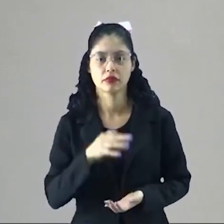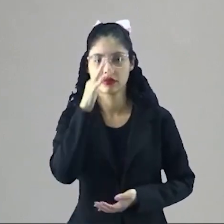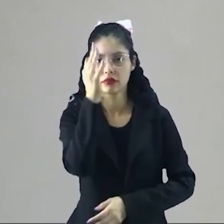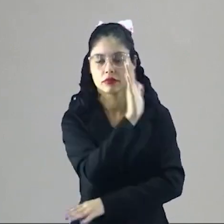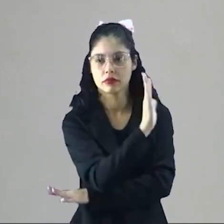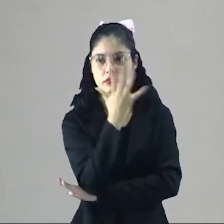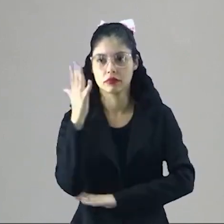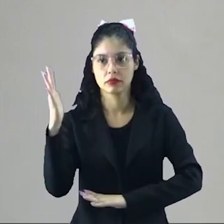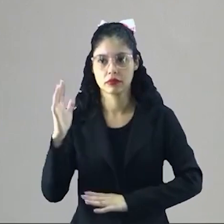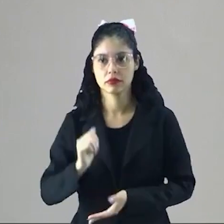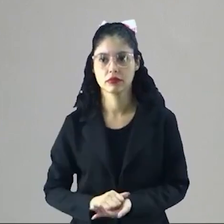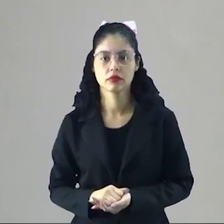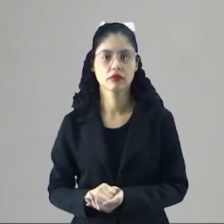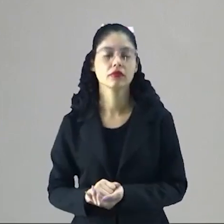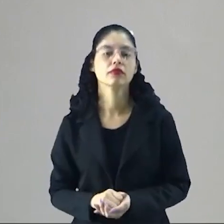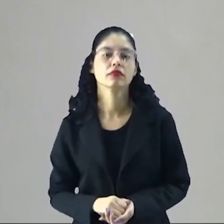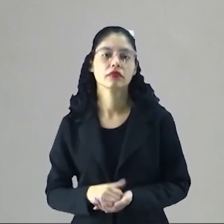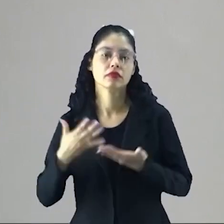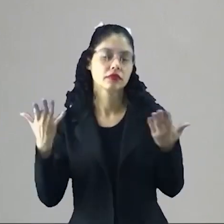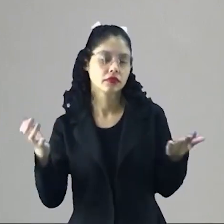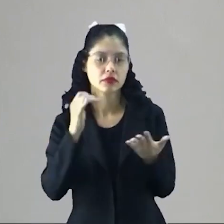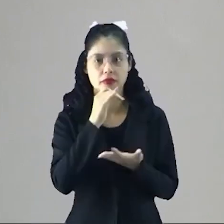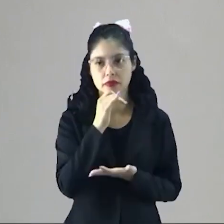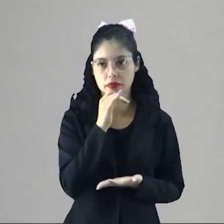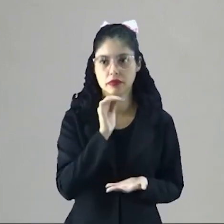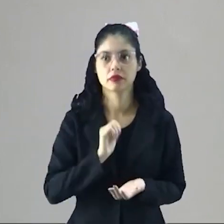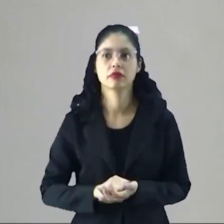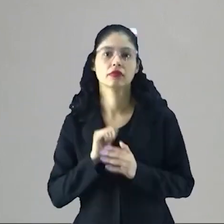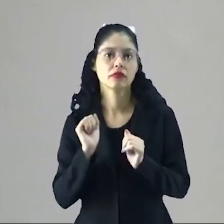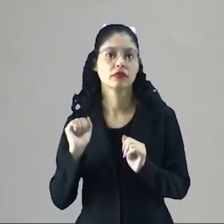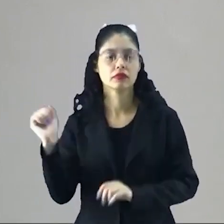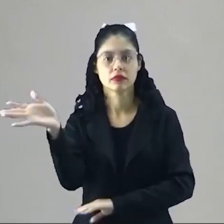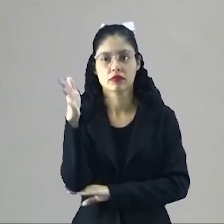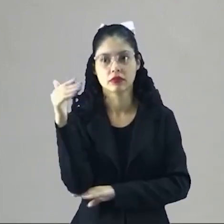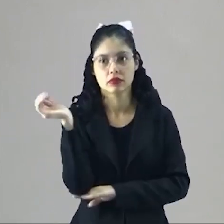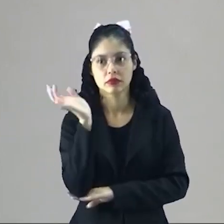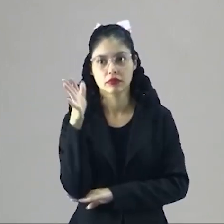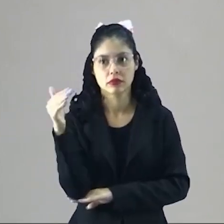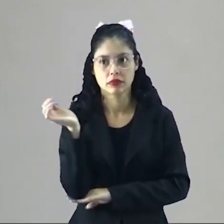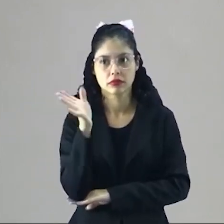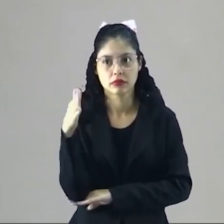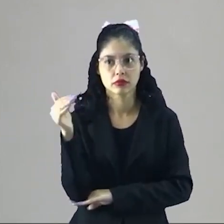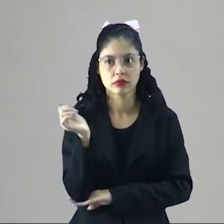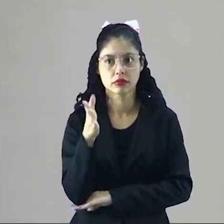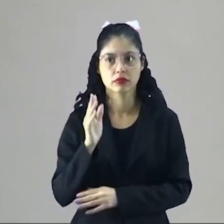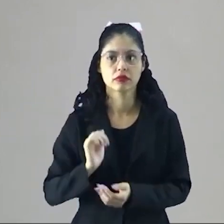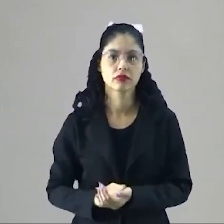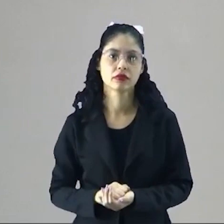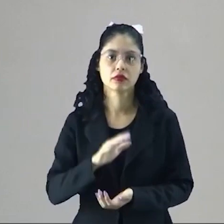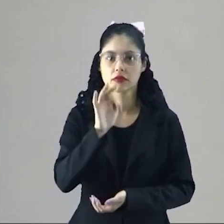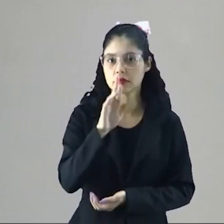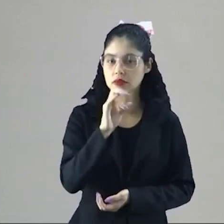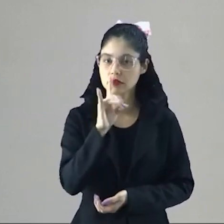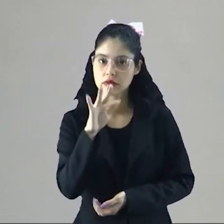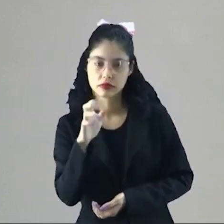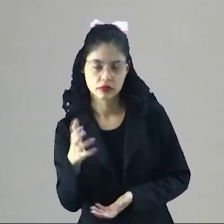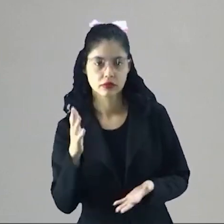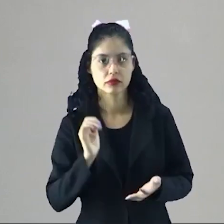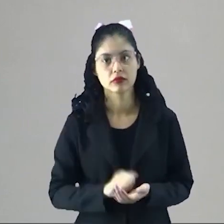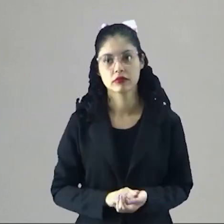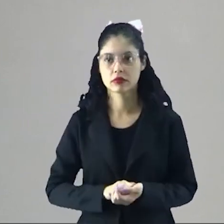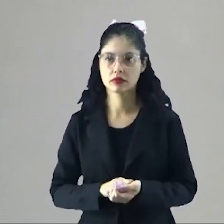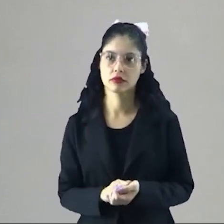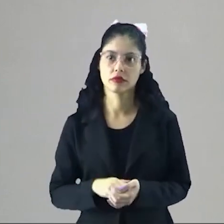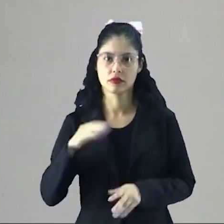jardins públicos. Então, o artista, por exemplo, ele pode trabalhar bandeiras, ele pode trabalhar estandartes, ele